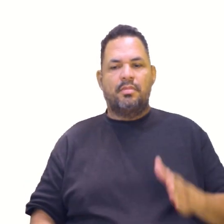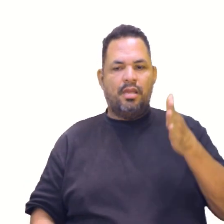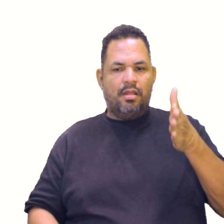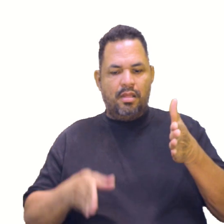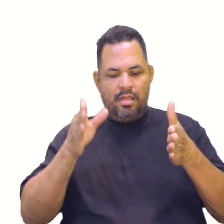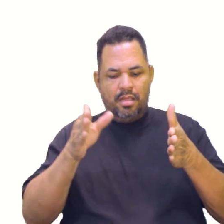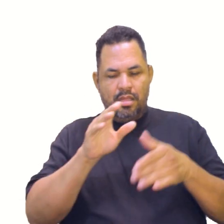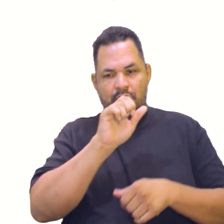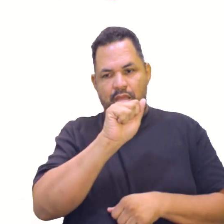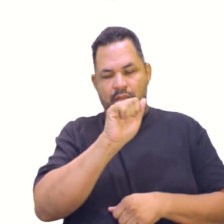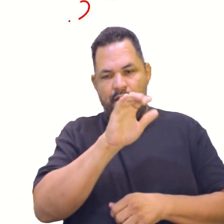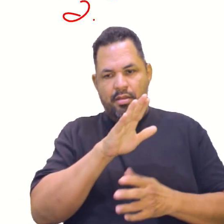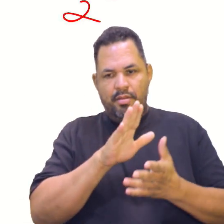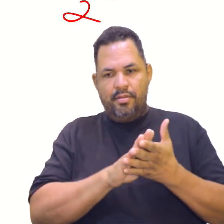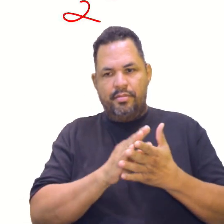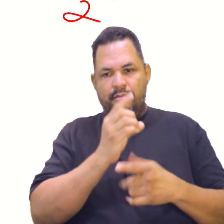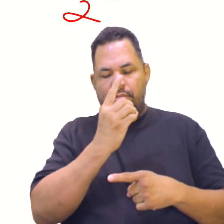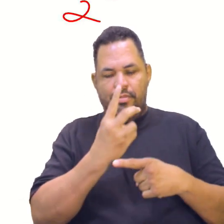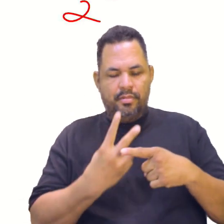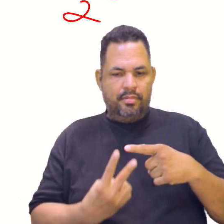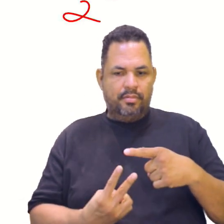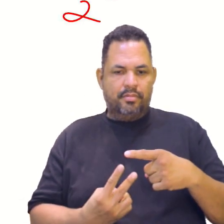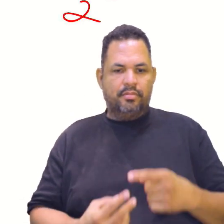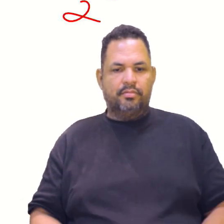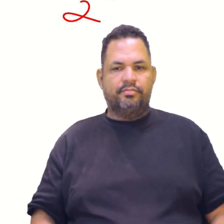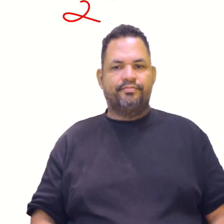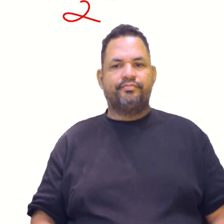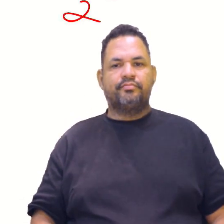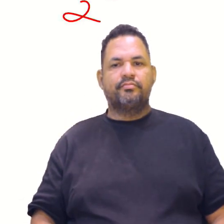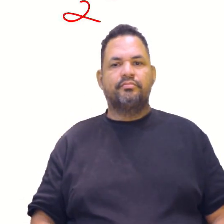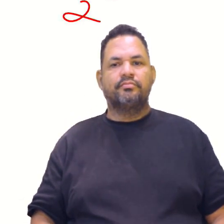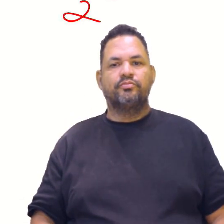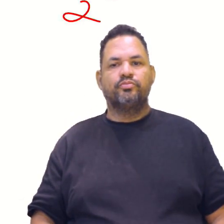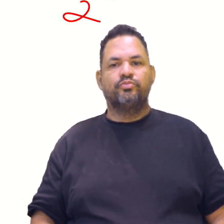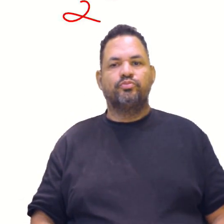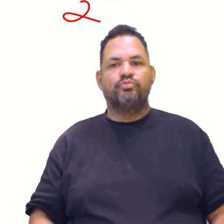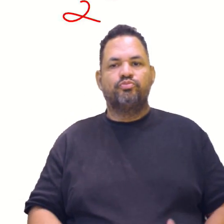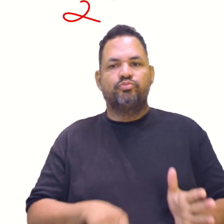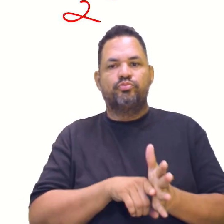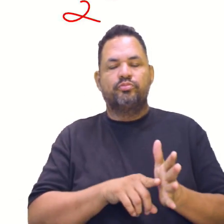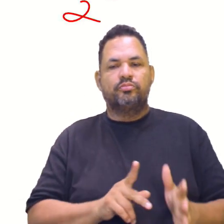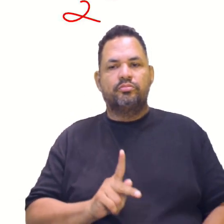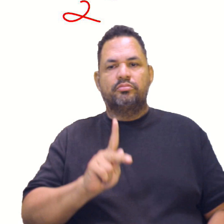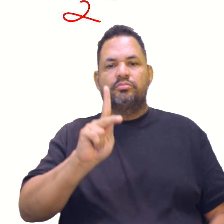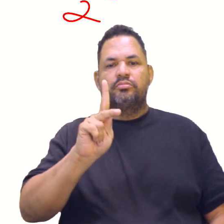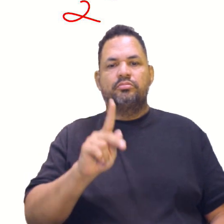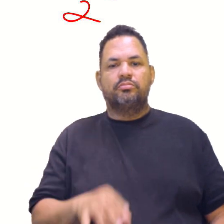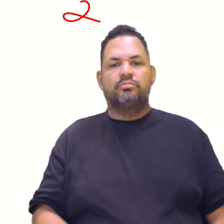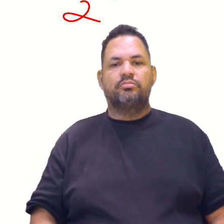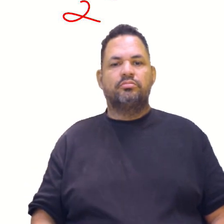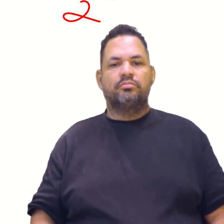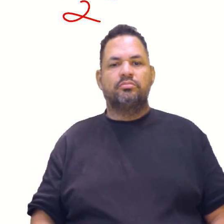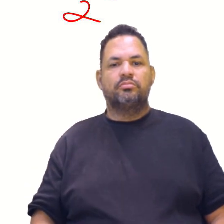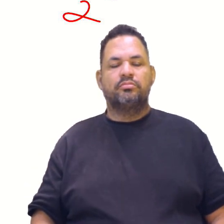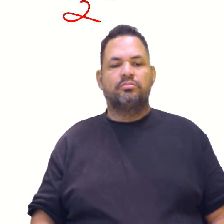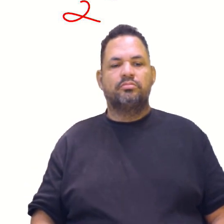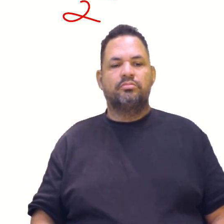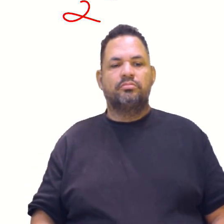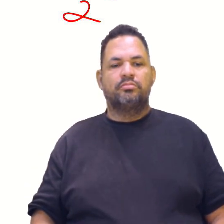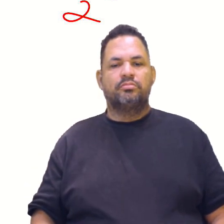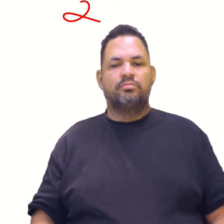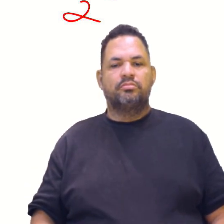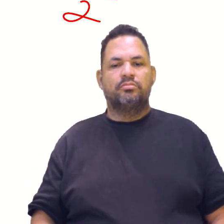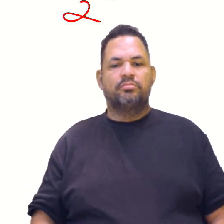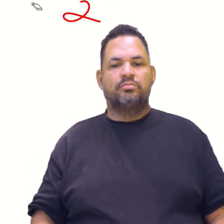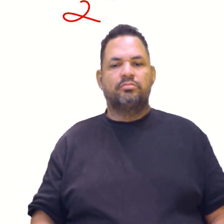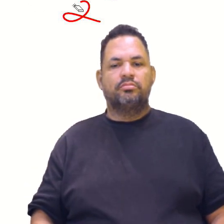módulo do determinante dividido por 2. Nosso determinante deu menos K, né? Então, vamos lá para a gente